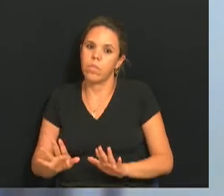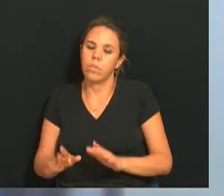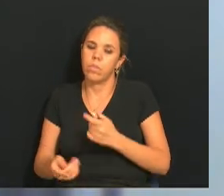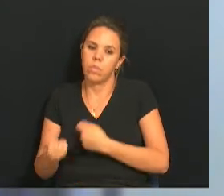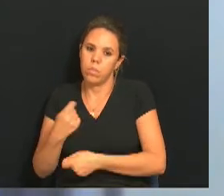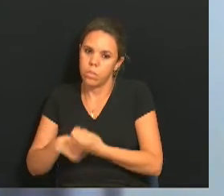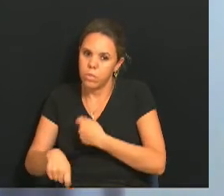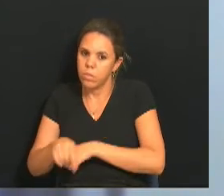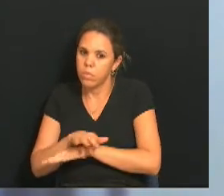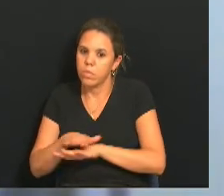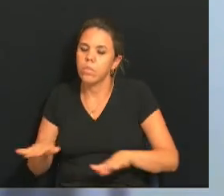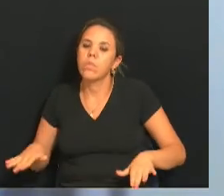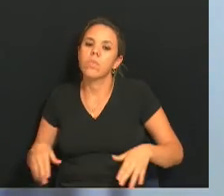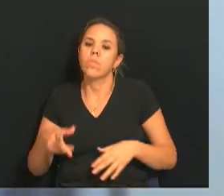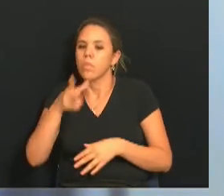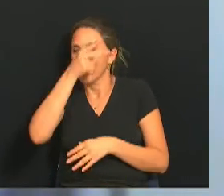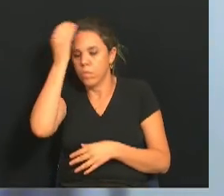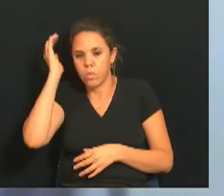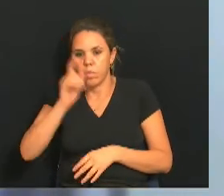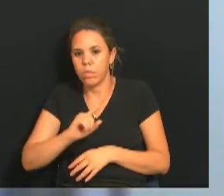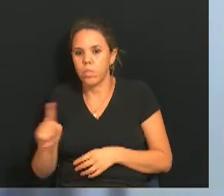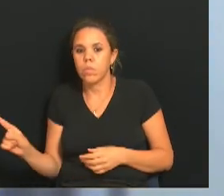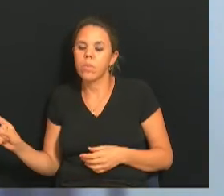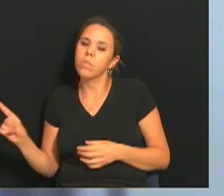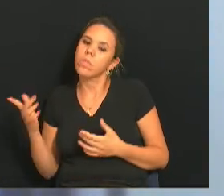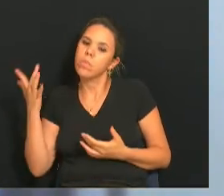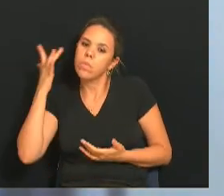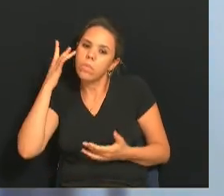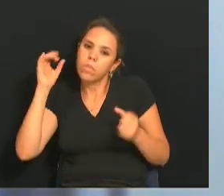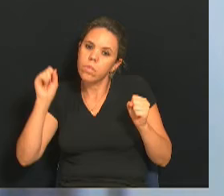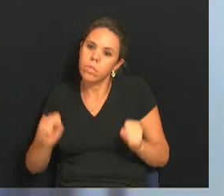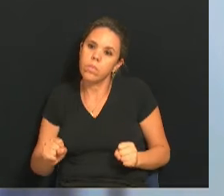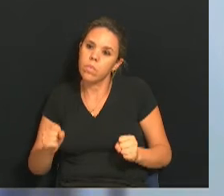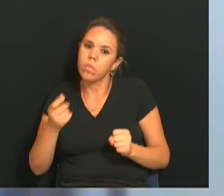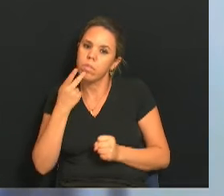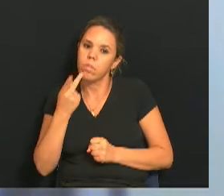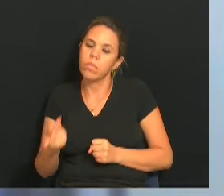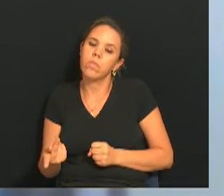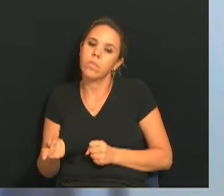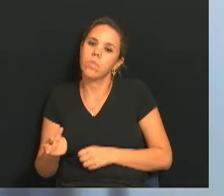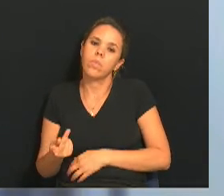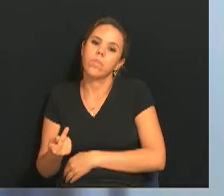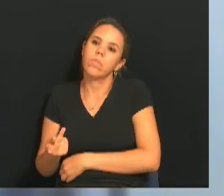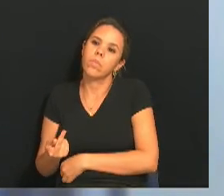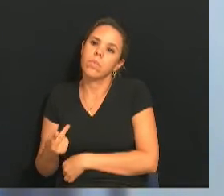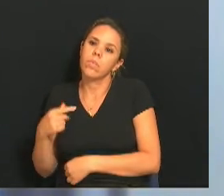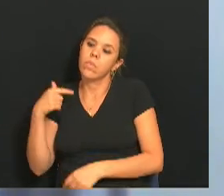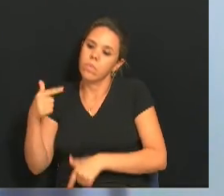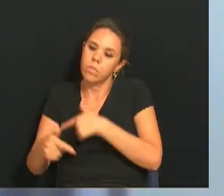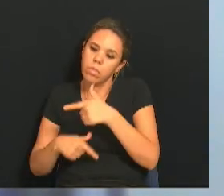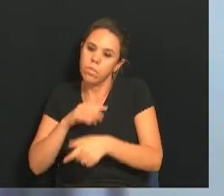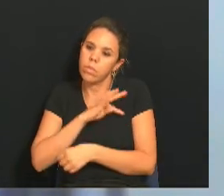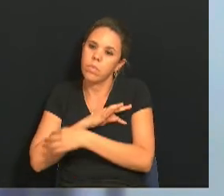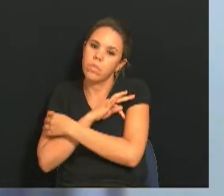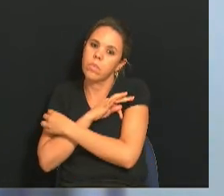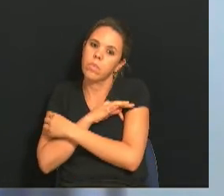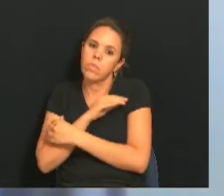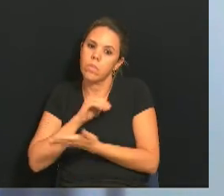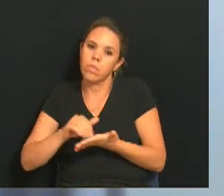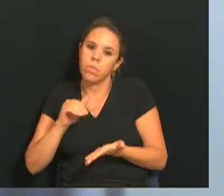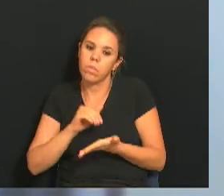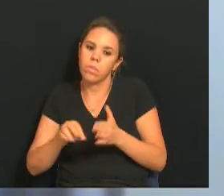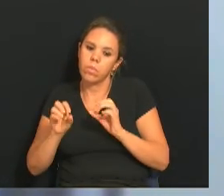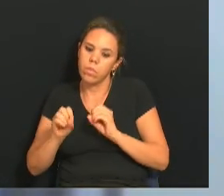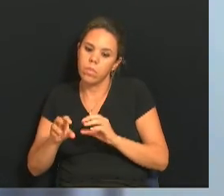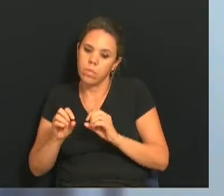e prefeiturária. Mas acho que eu posso falar pelo âmbito desse trabalho técnico da Secretaria de Educação, não vejo